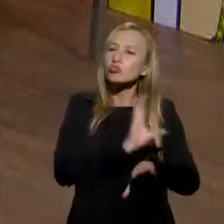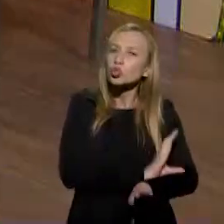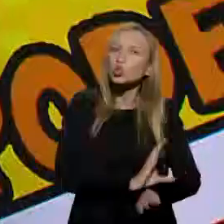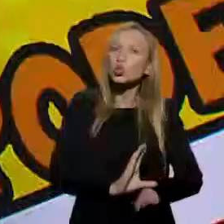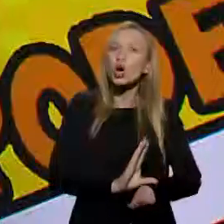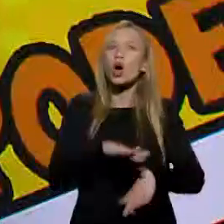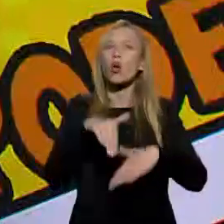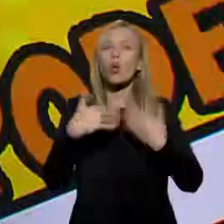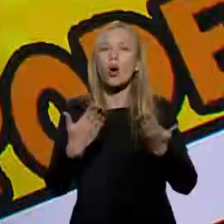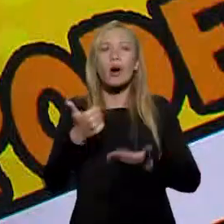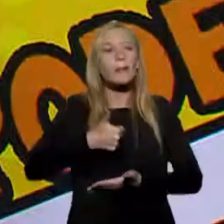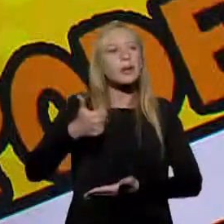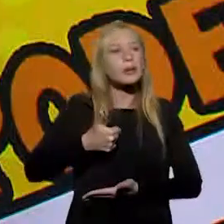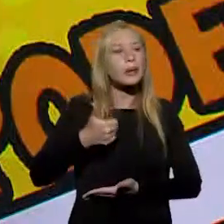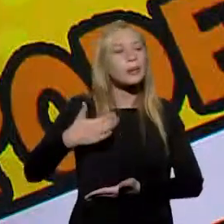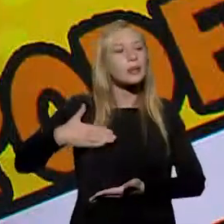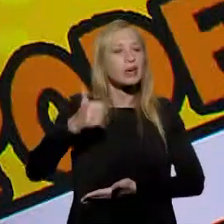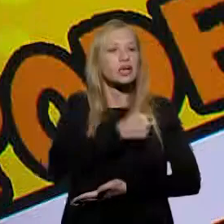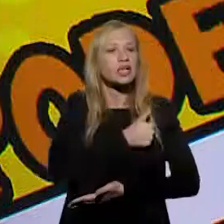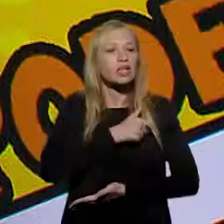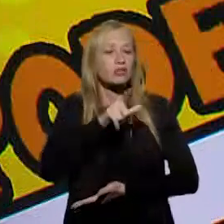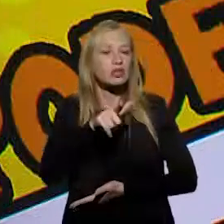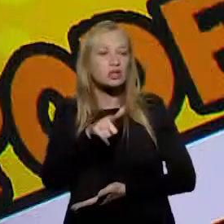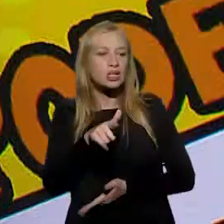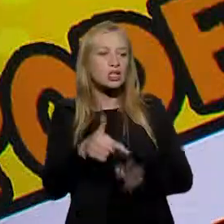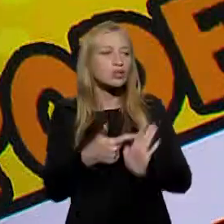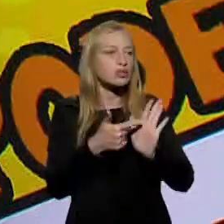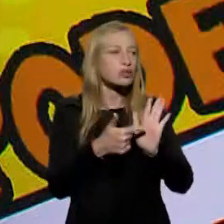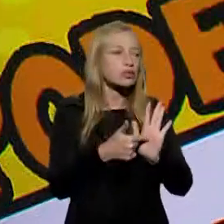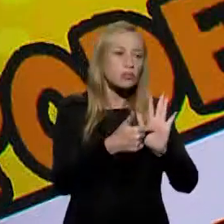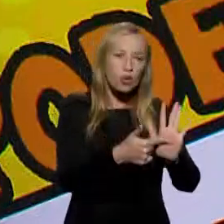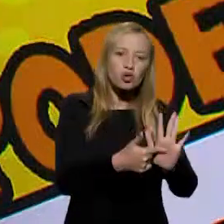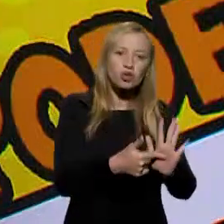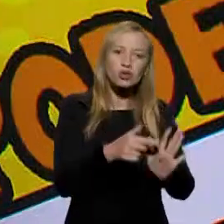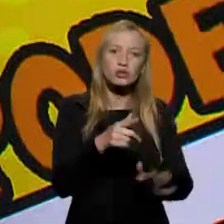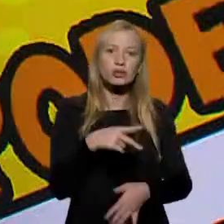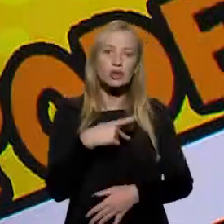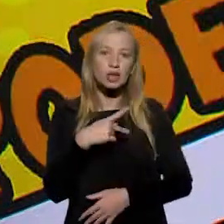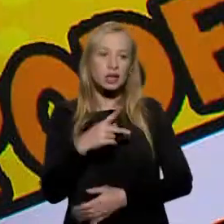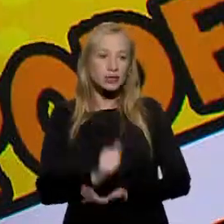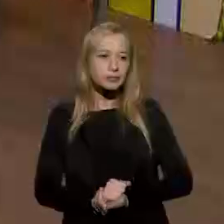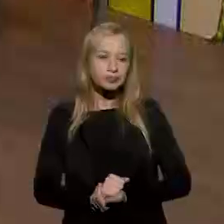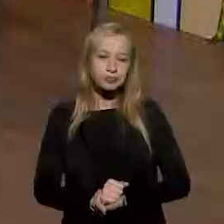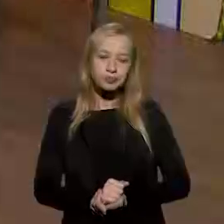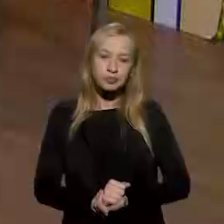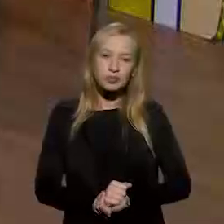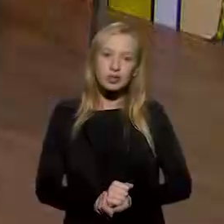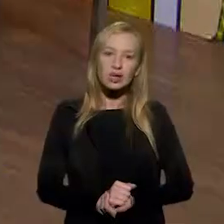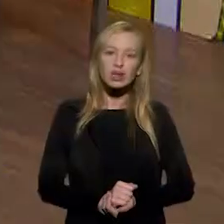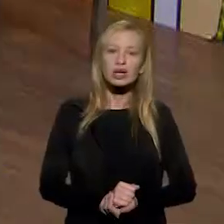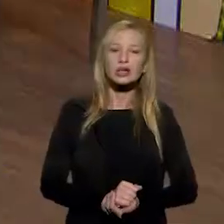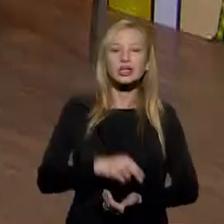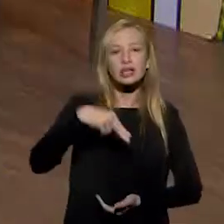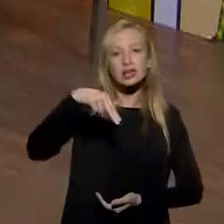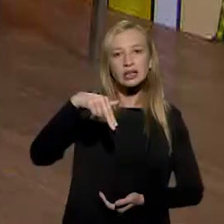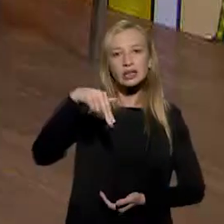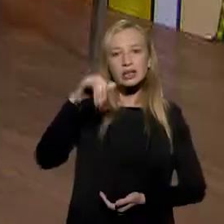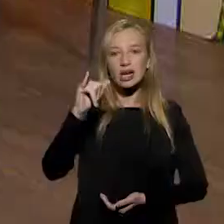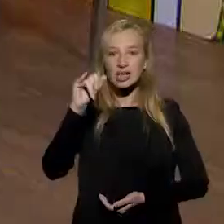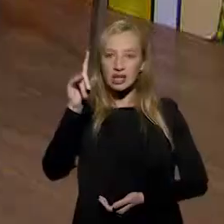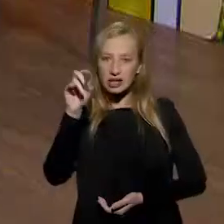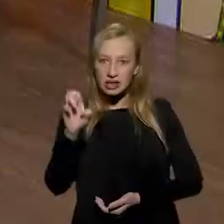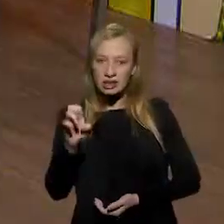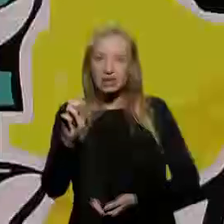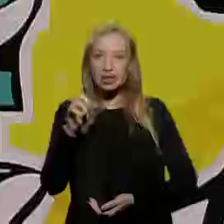cultural qual o primeira dama você está com nair de tefé também a taxa na redetv na